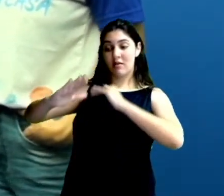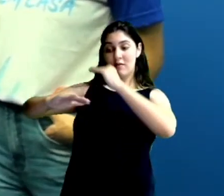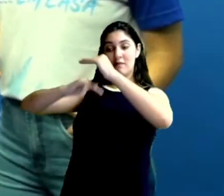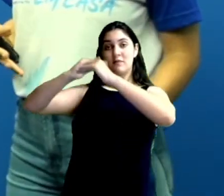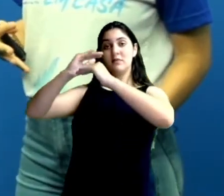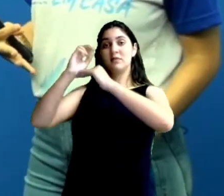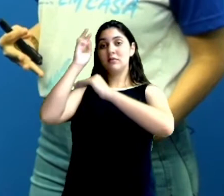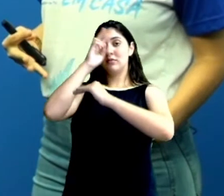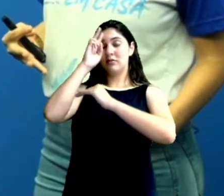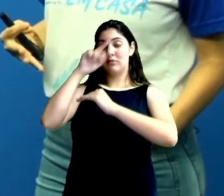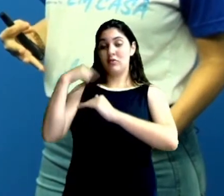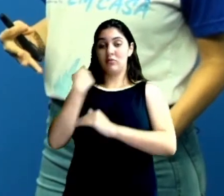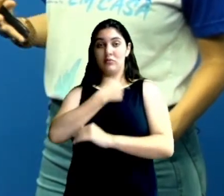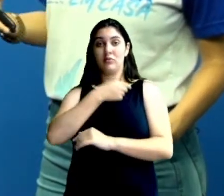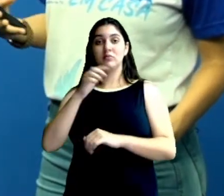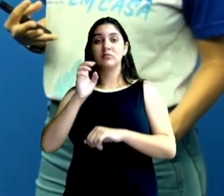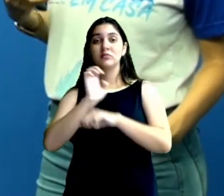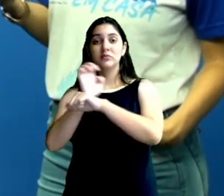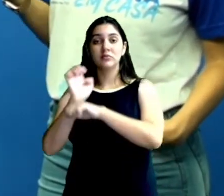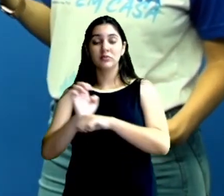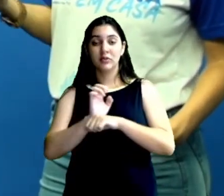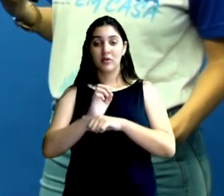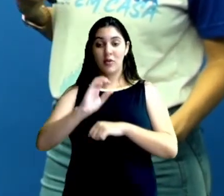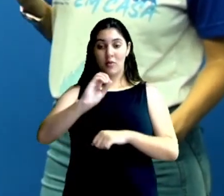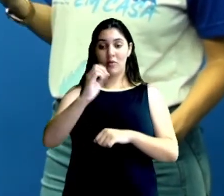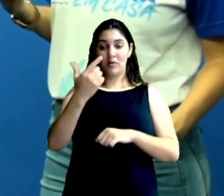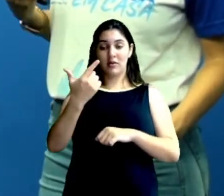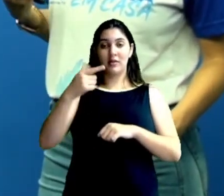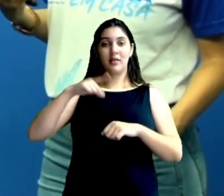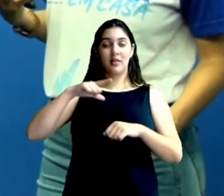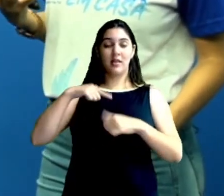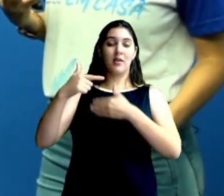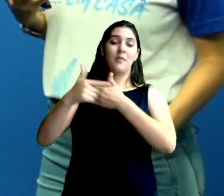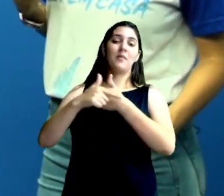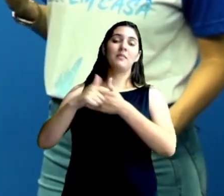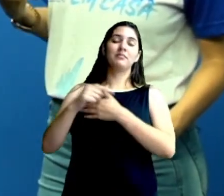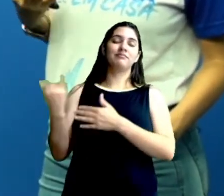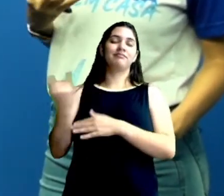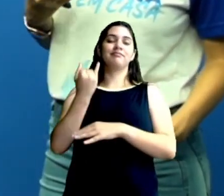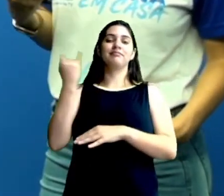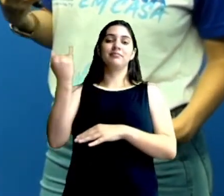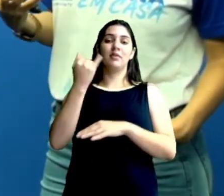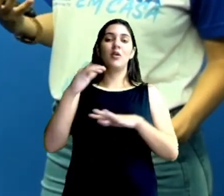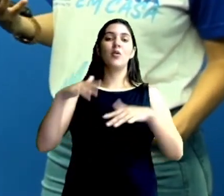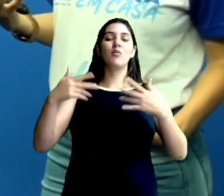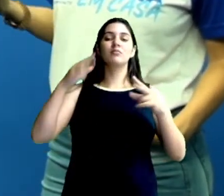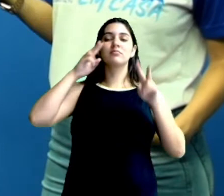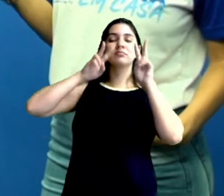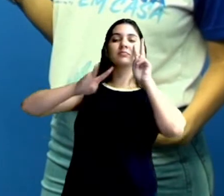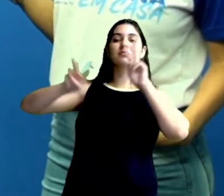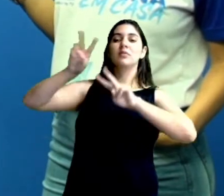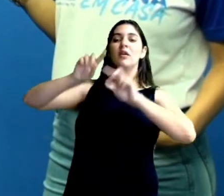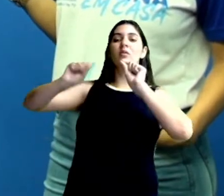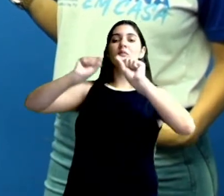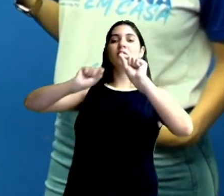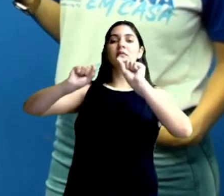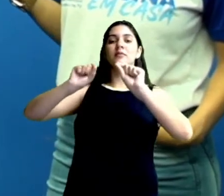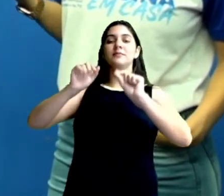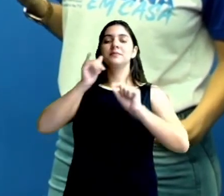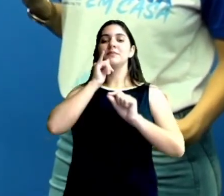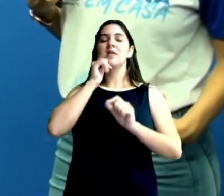história do nosso estado. Então, Olinda ela tem um papel muito importante quando a gente vai observar lá